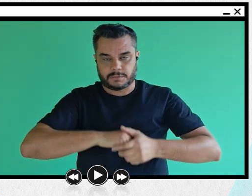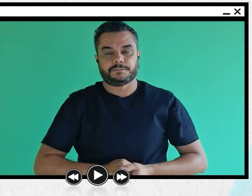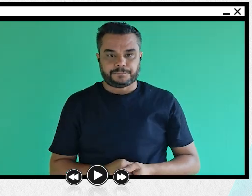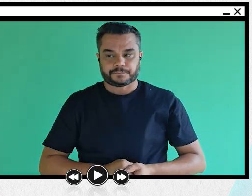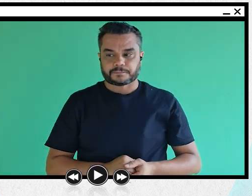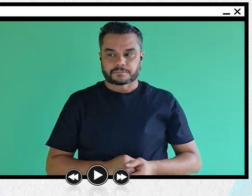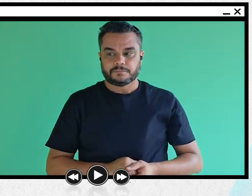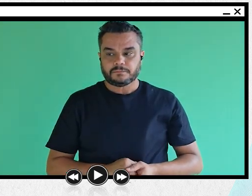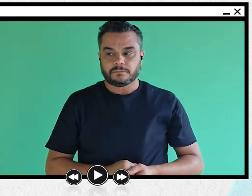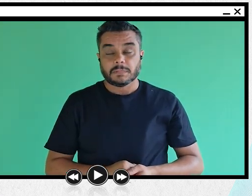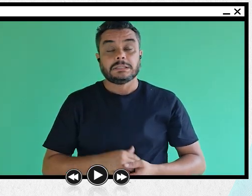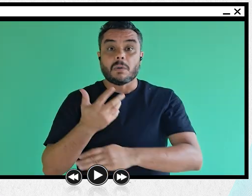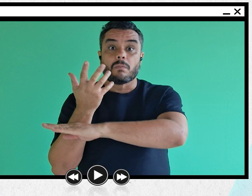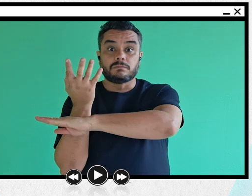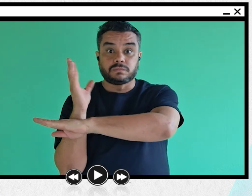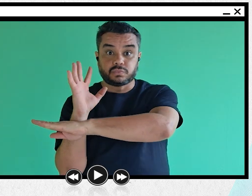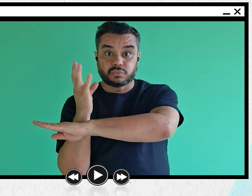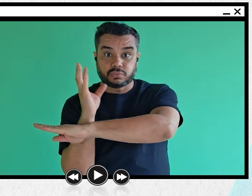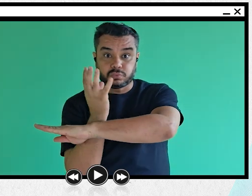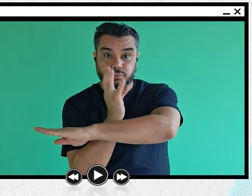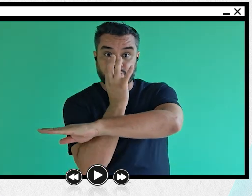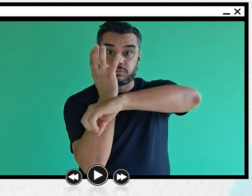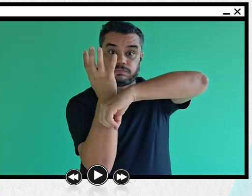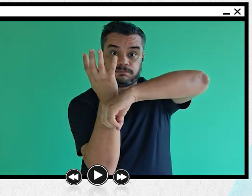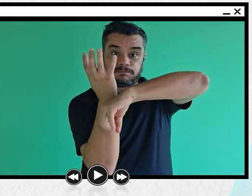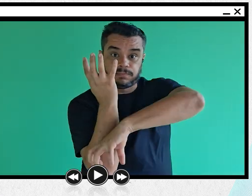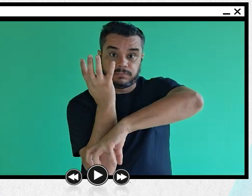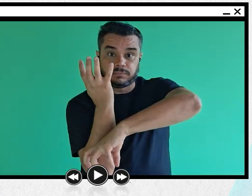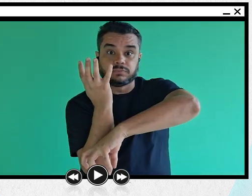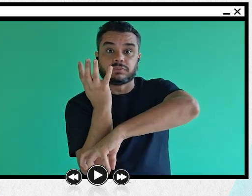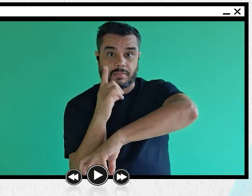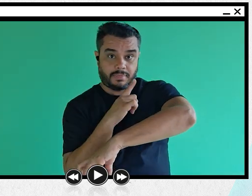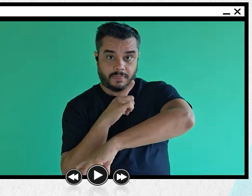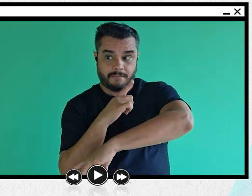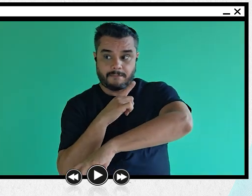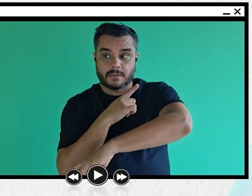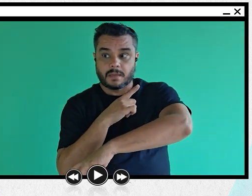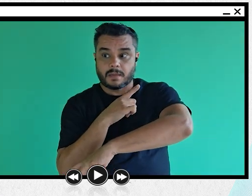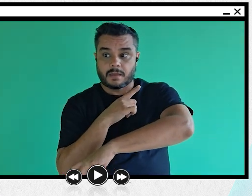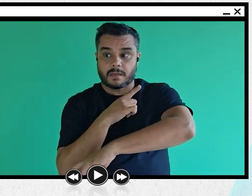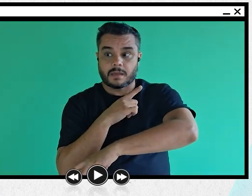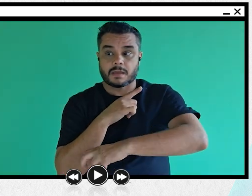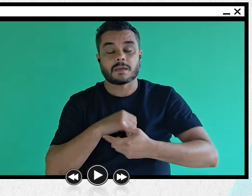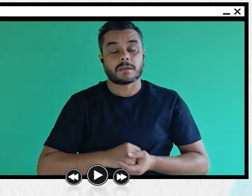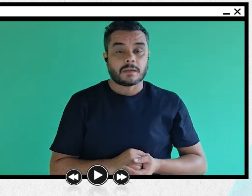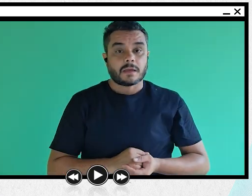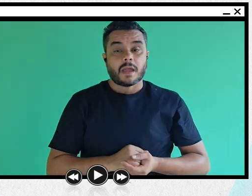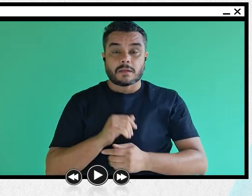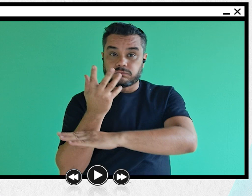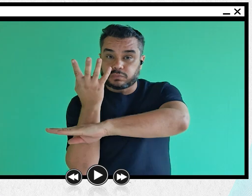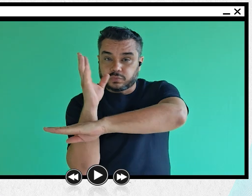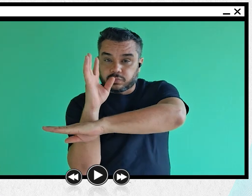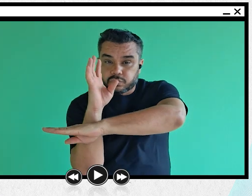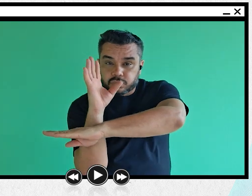definição de plantas, né? Então, são plantas enraizadas, e isso também é importante, porque faz com que essas